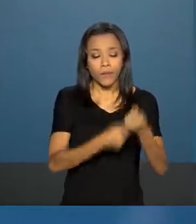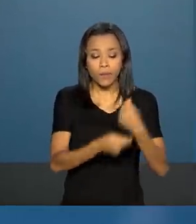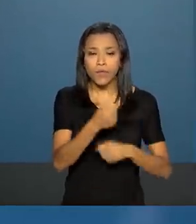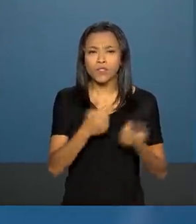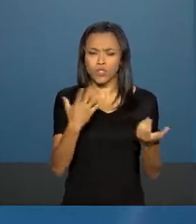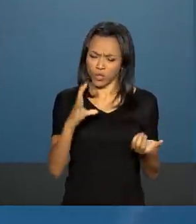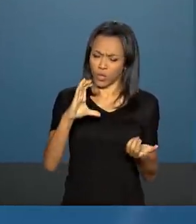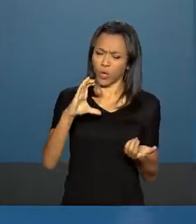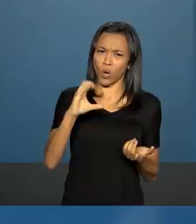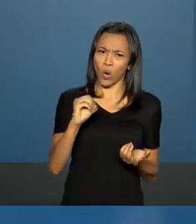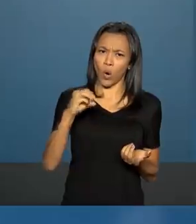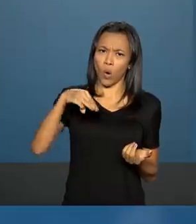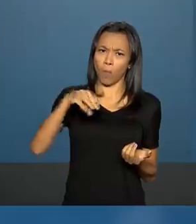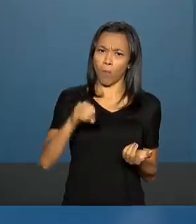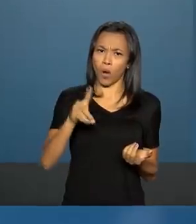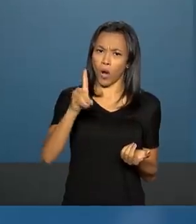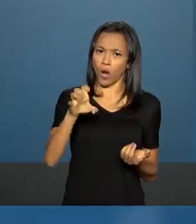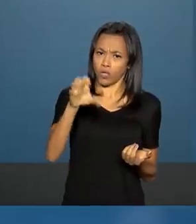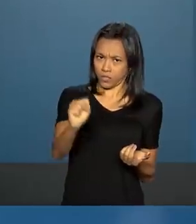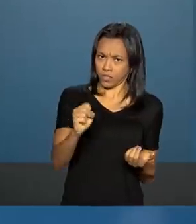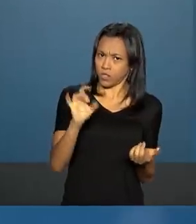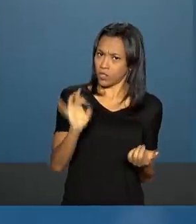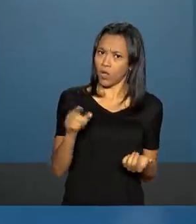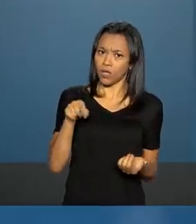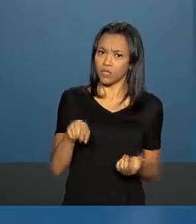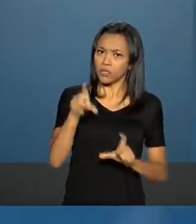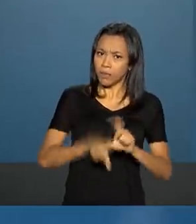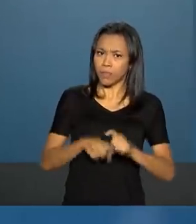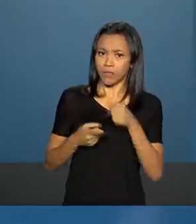commodities. O Brasil